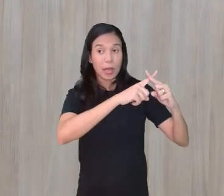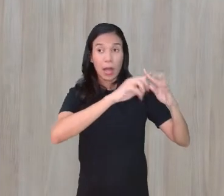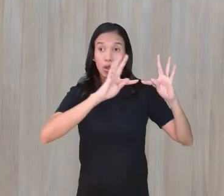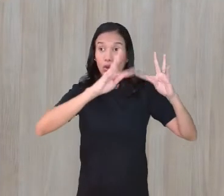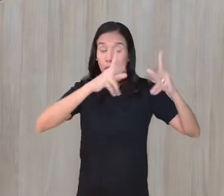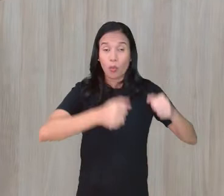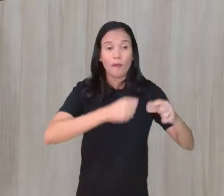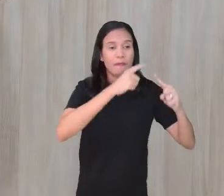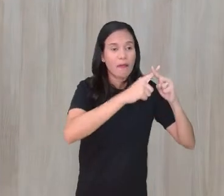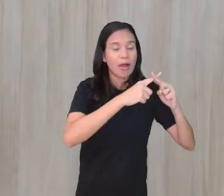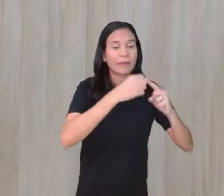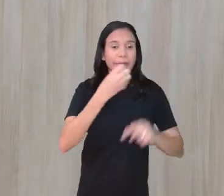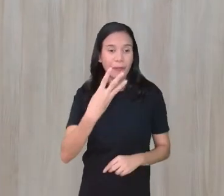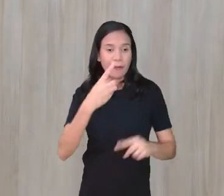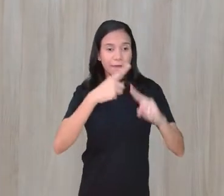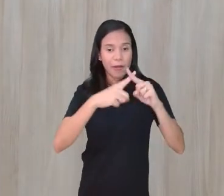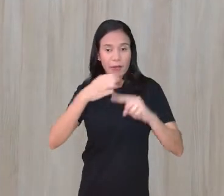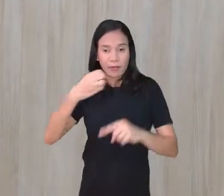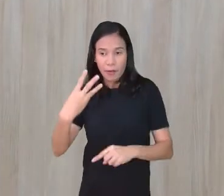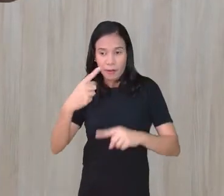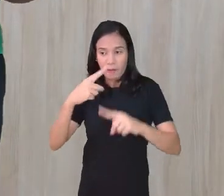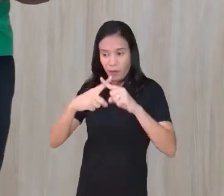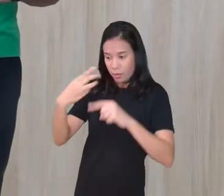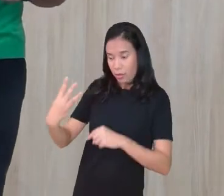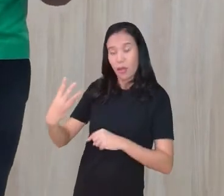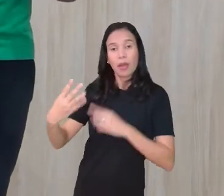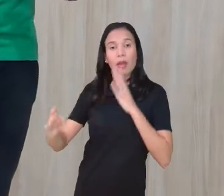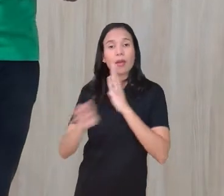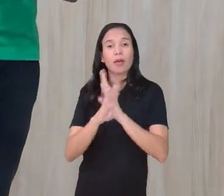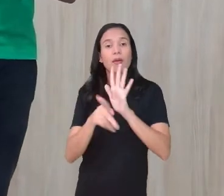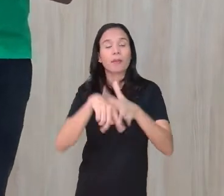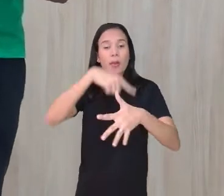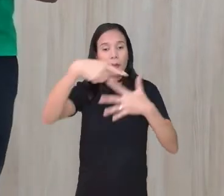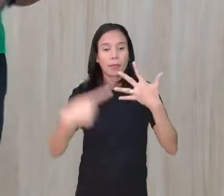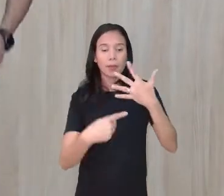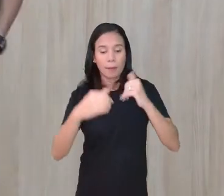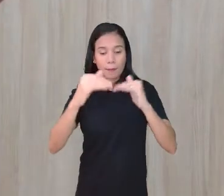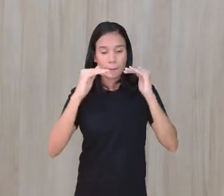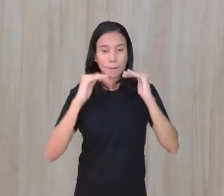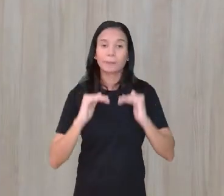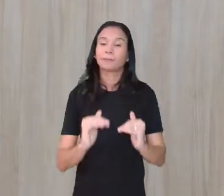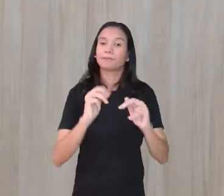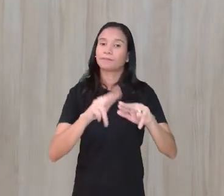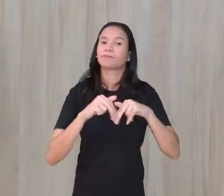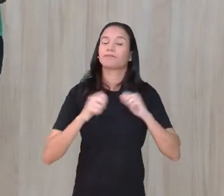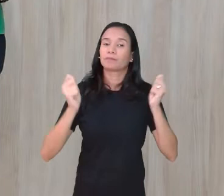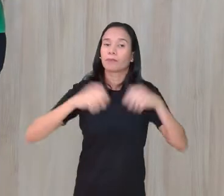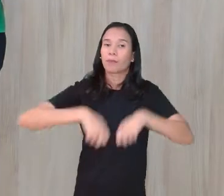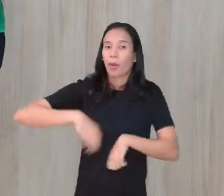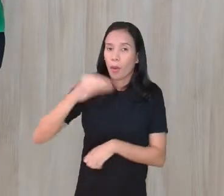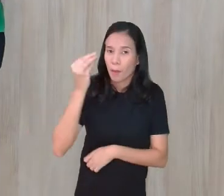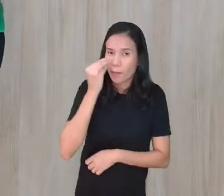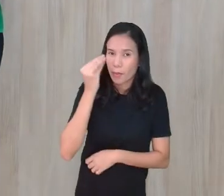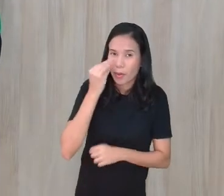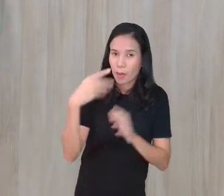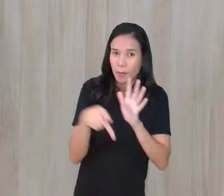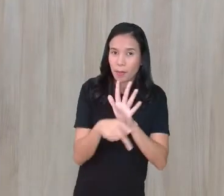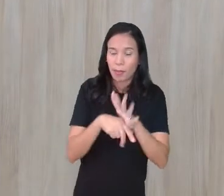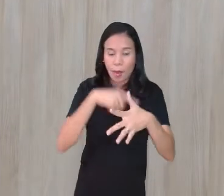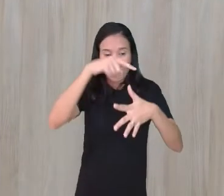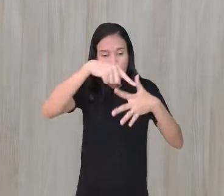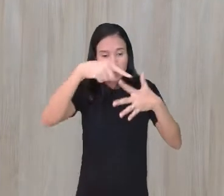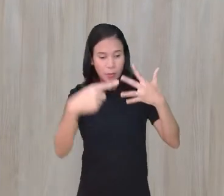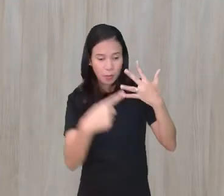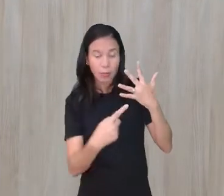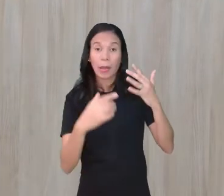por 3, eu encontro os elementos que estão na linha de baixo, certo? E pode notar que esses elementos que estão aí na linha